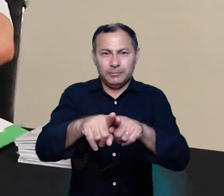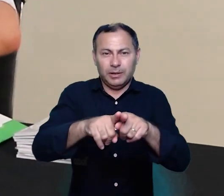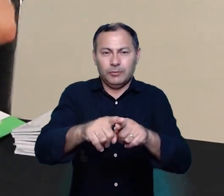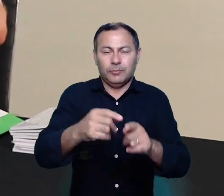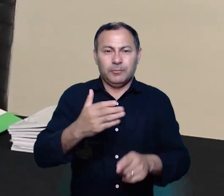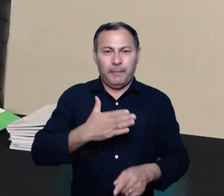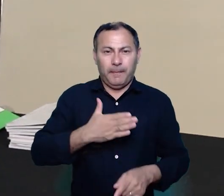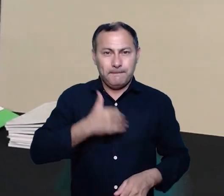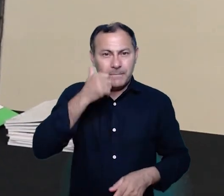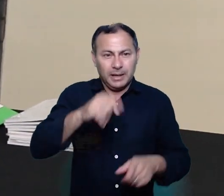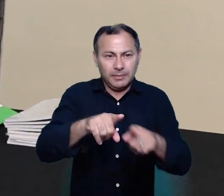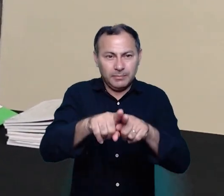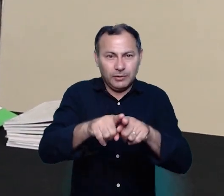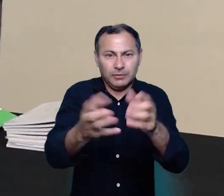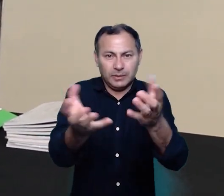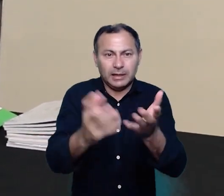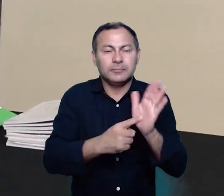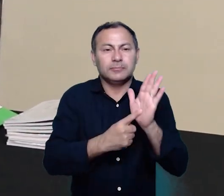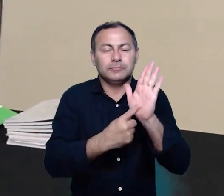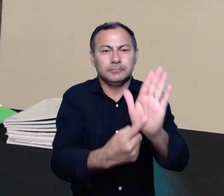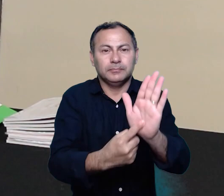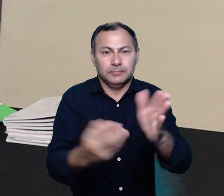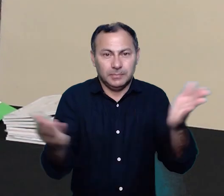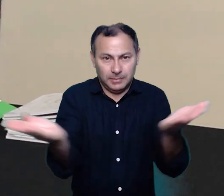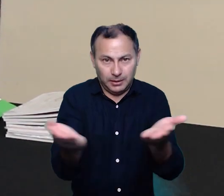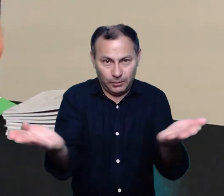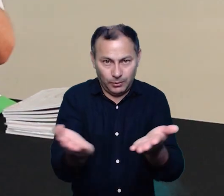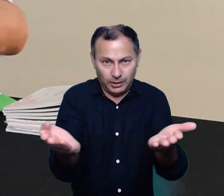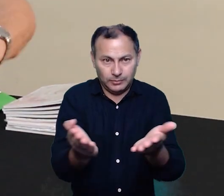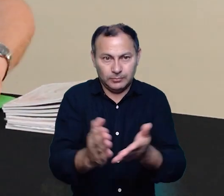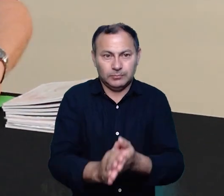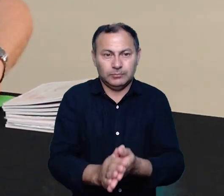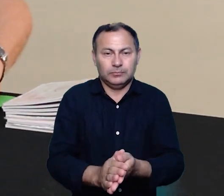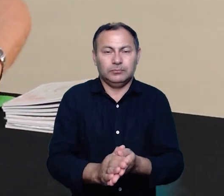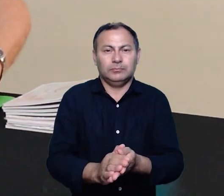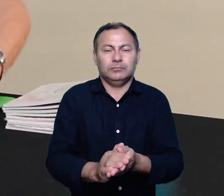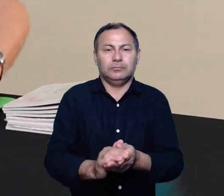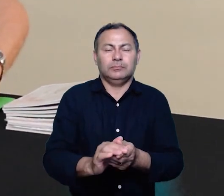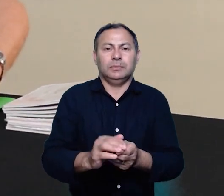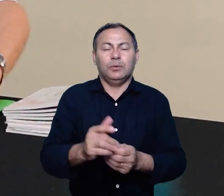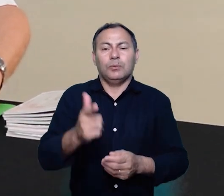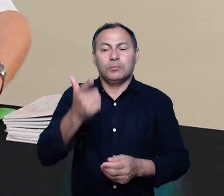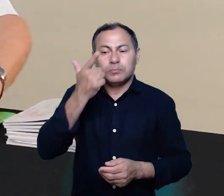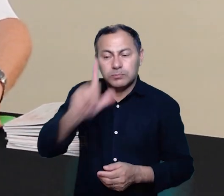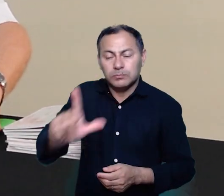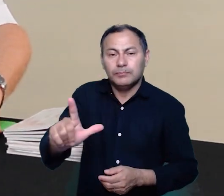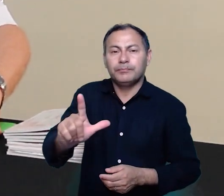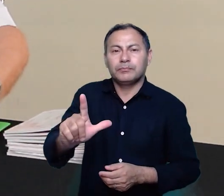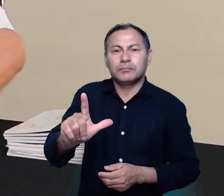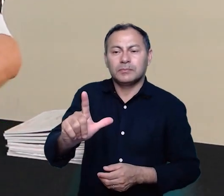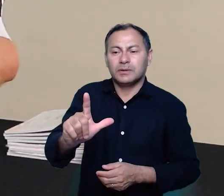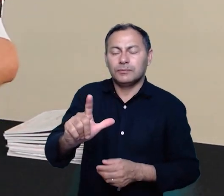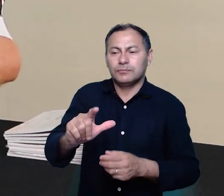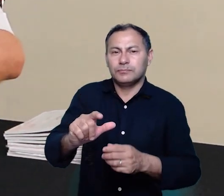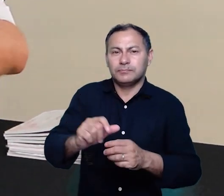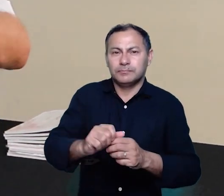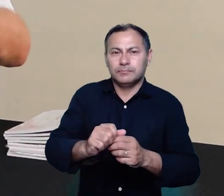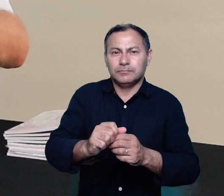meu irmão, minha irmã, queremos indicar agora o alcance